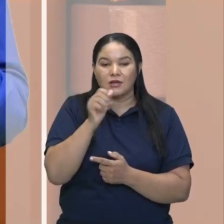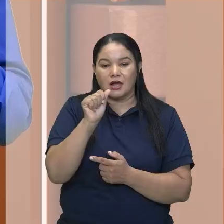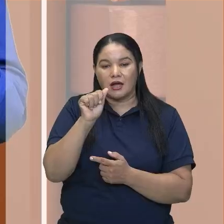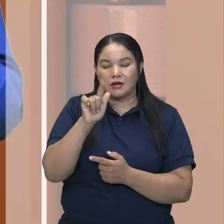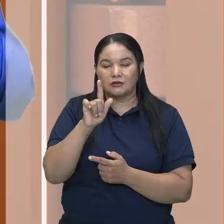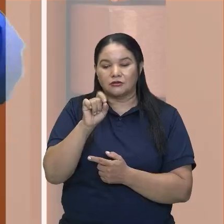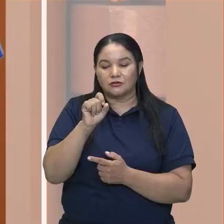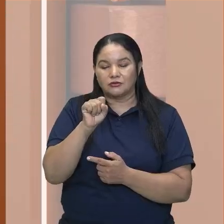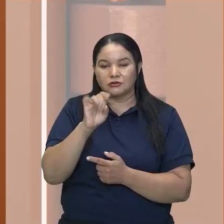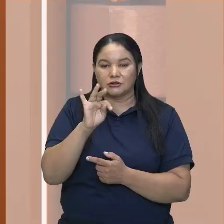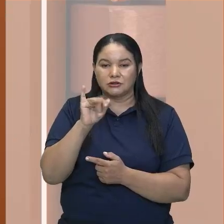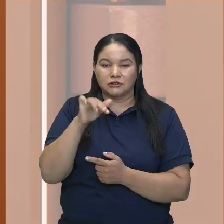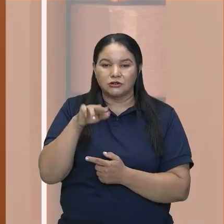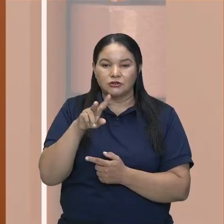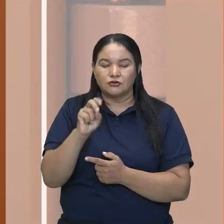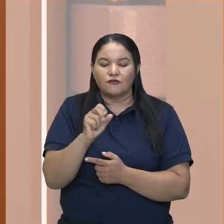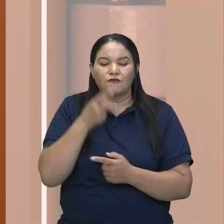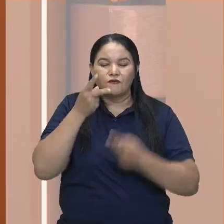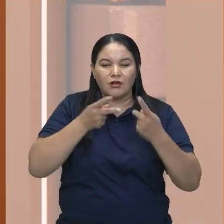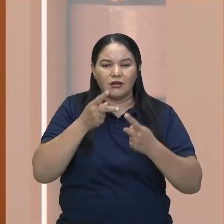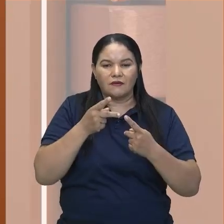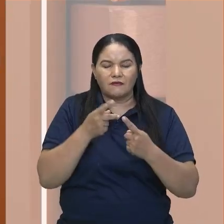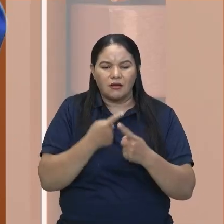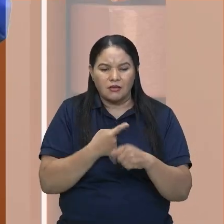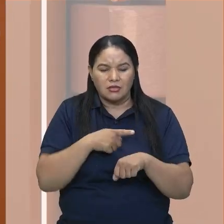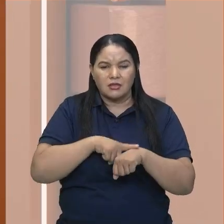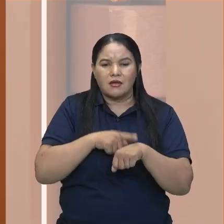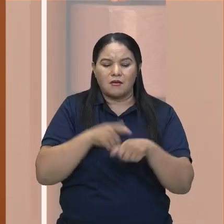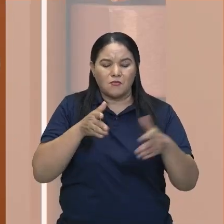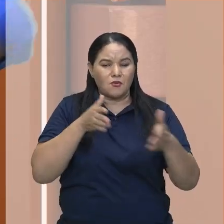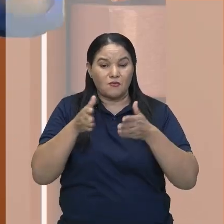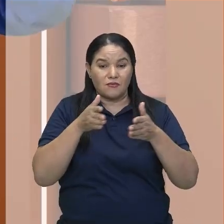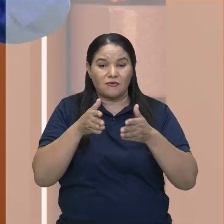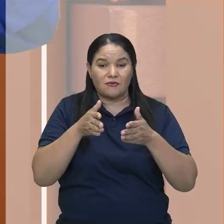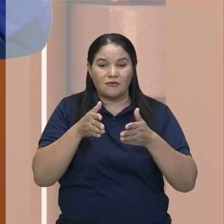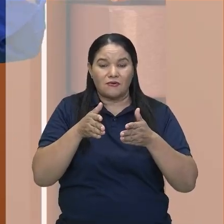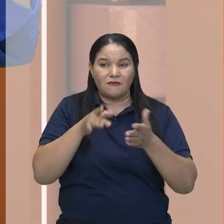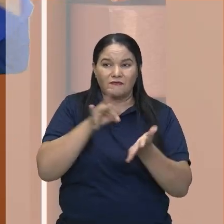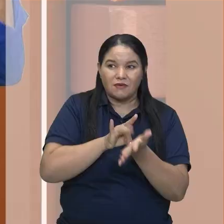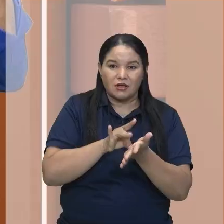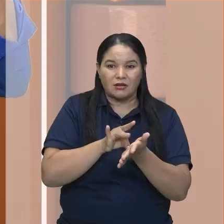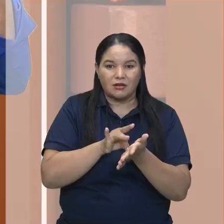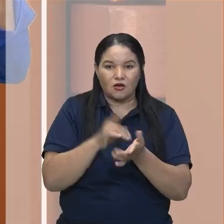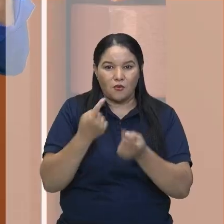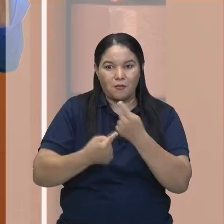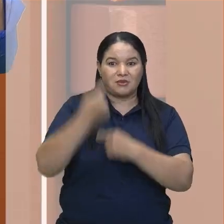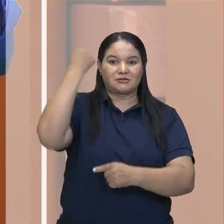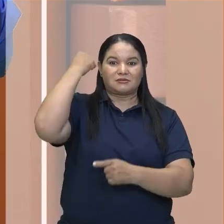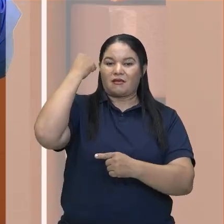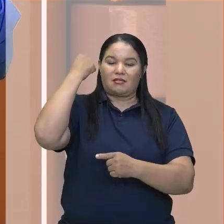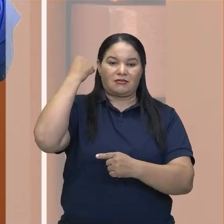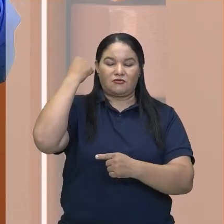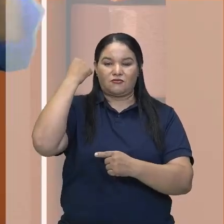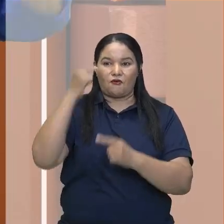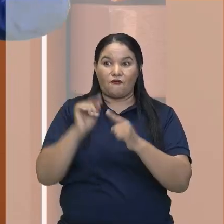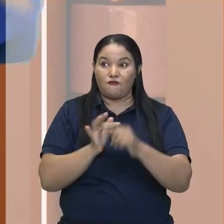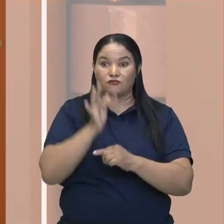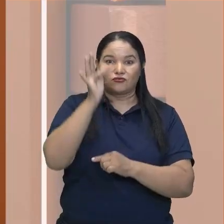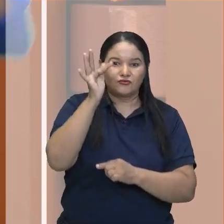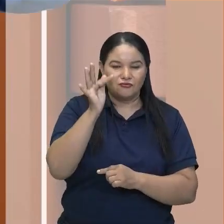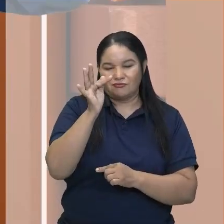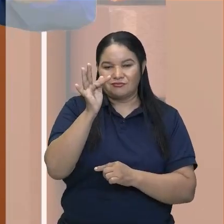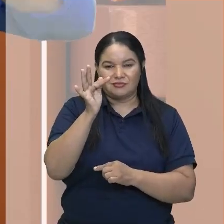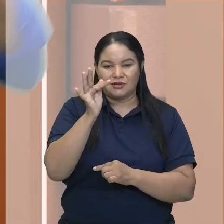pra gente. Qual é o tempo ideal? É o presente. Não é o passado e nem o futuro. Porque